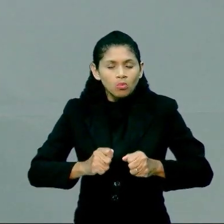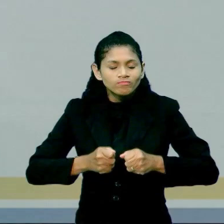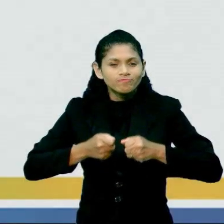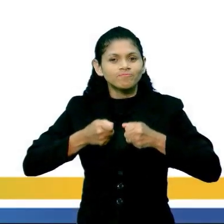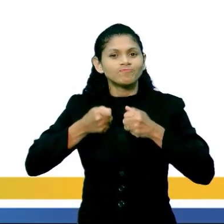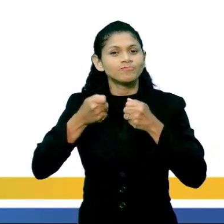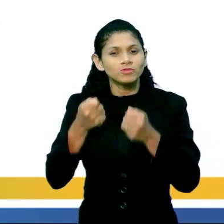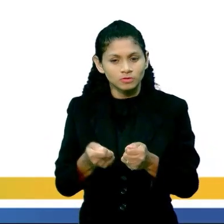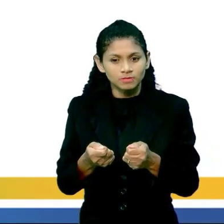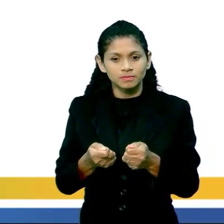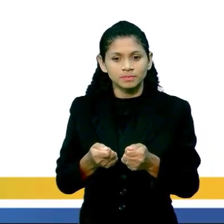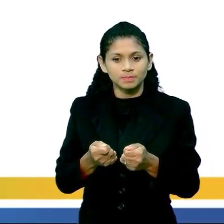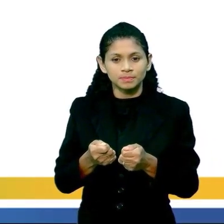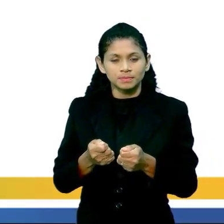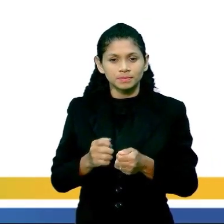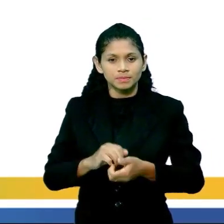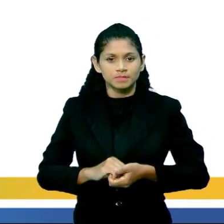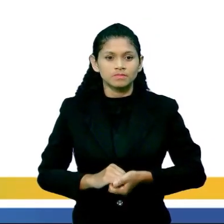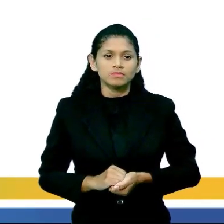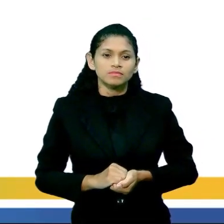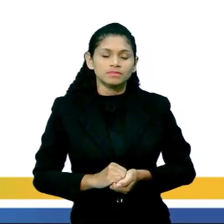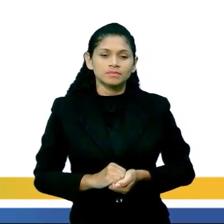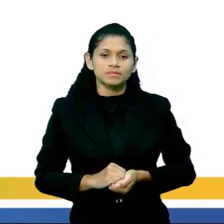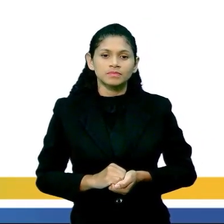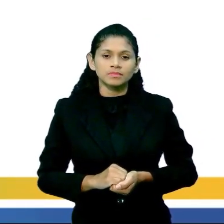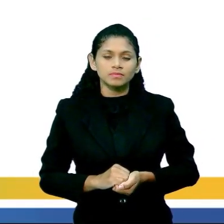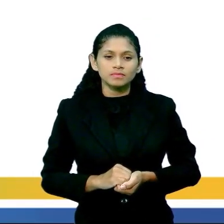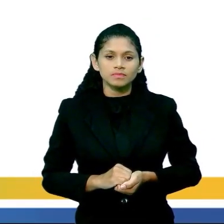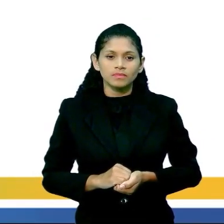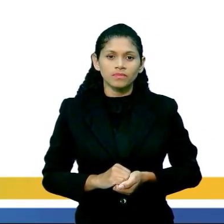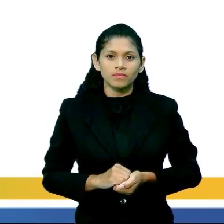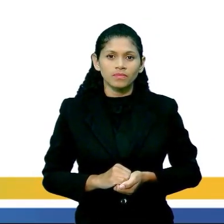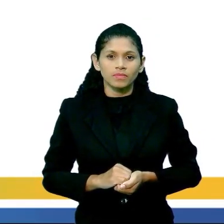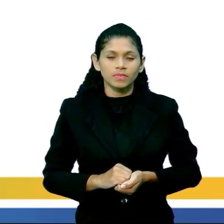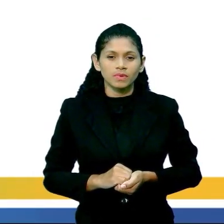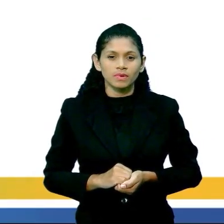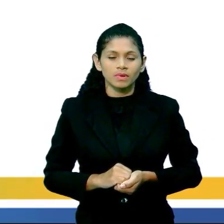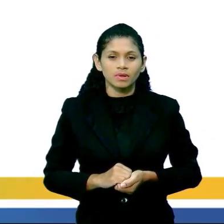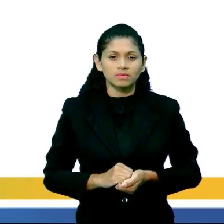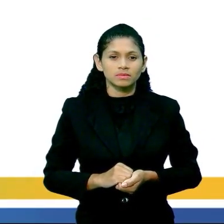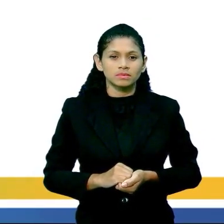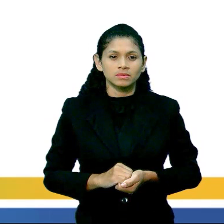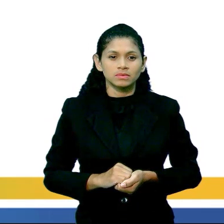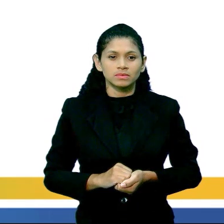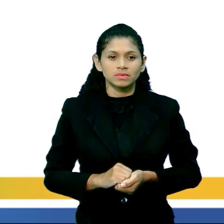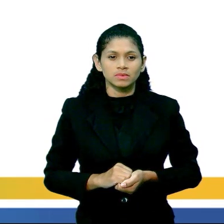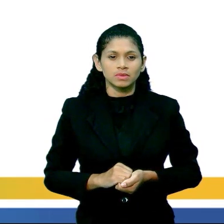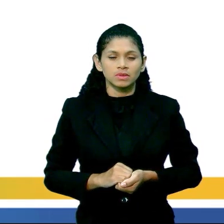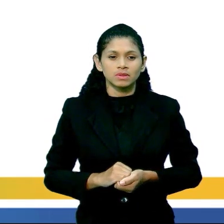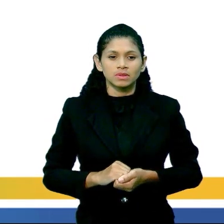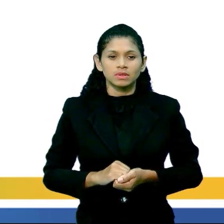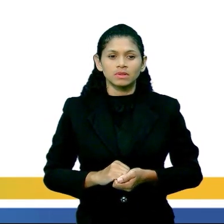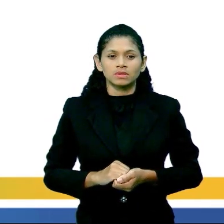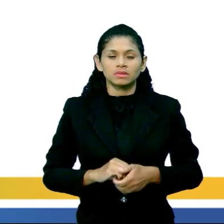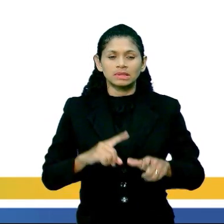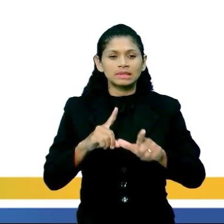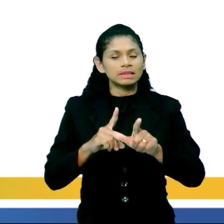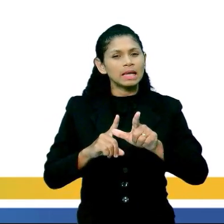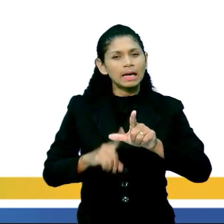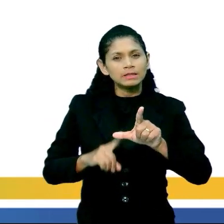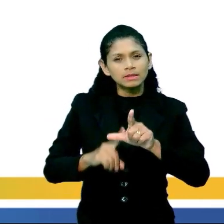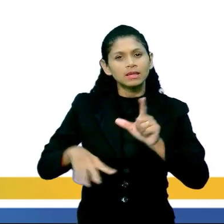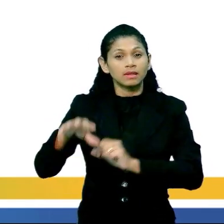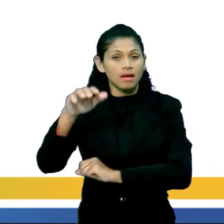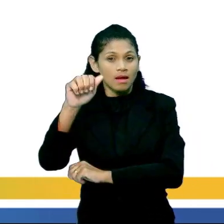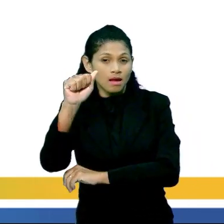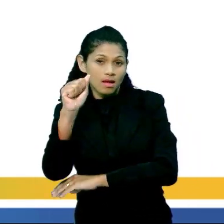e voluntário. Vamos ver dentro do contexto. Eu vou buscar essa força com tolerância e voluntário. Encaixa bem isso,